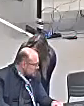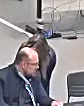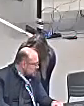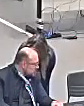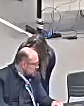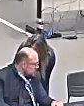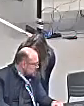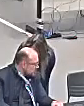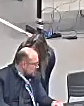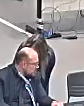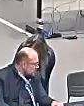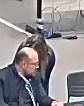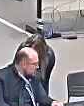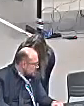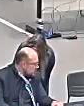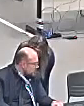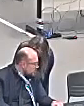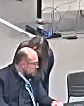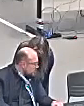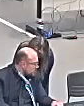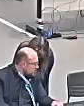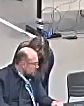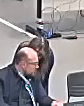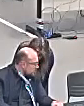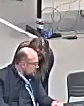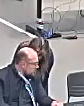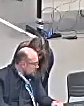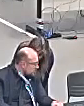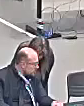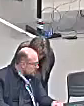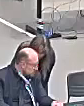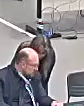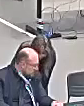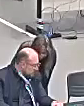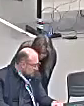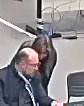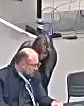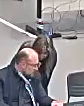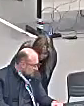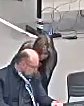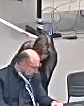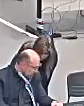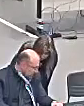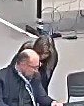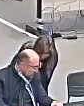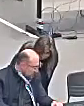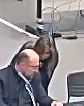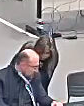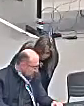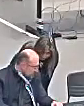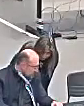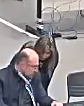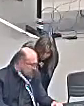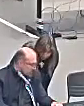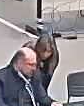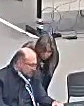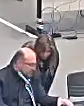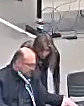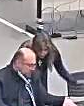falou o STJ já suspendeu essa decisão do da imetro da suspensa o STJ já